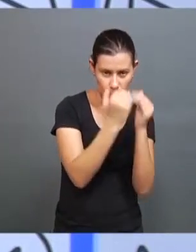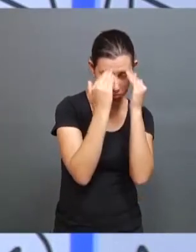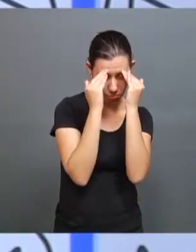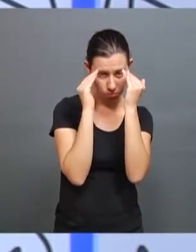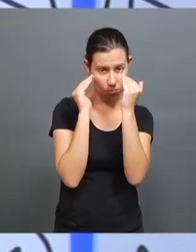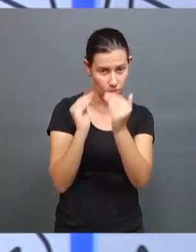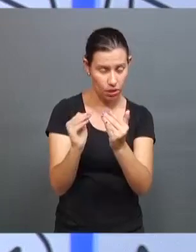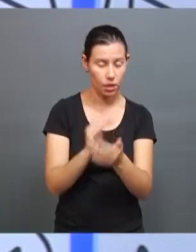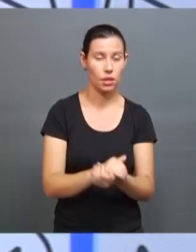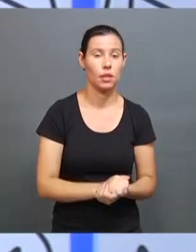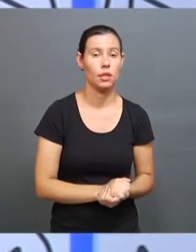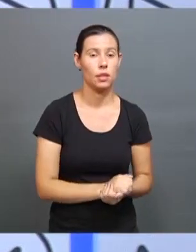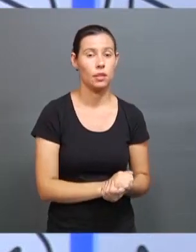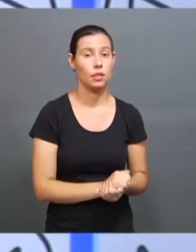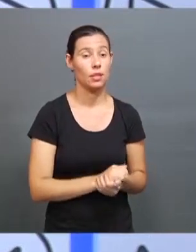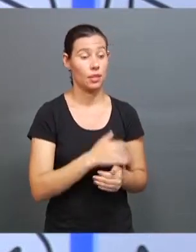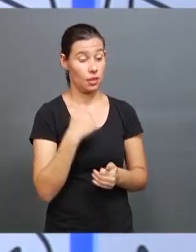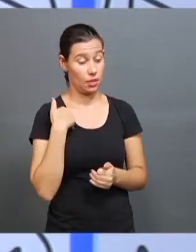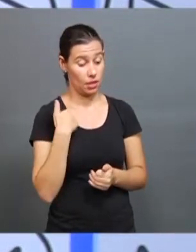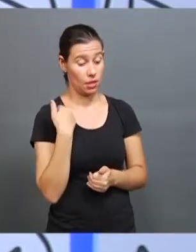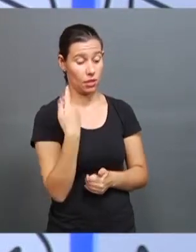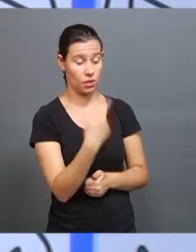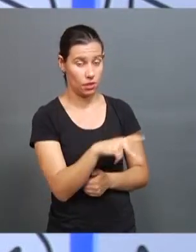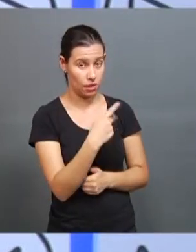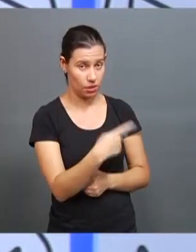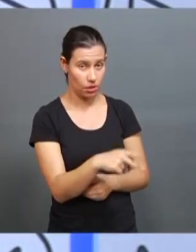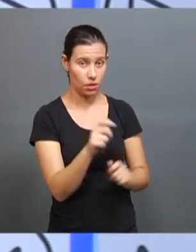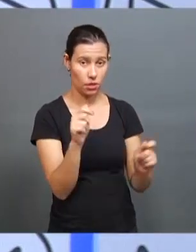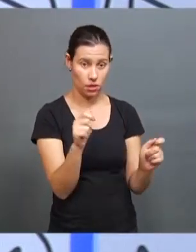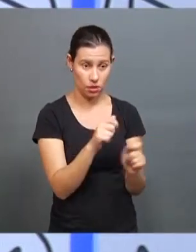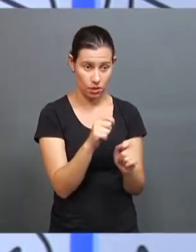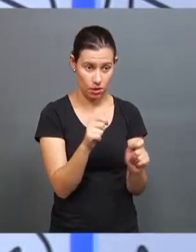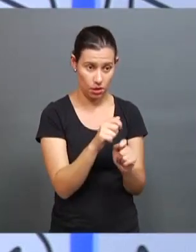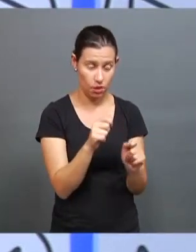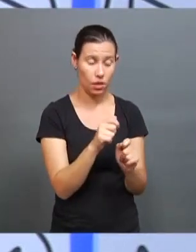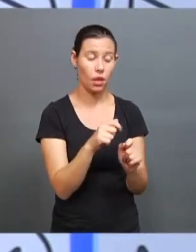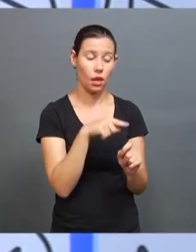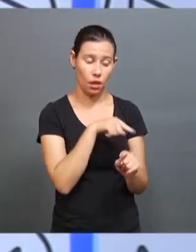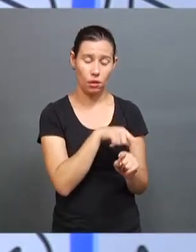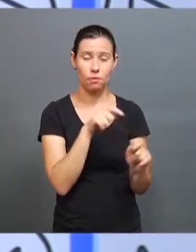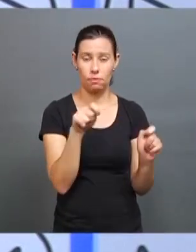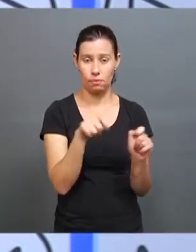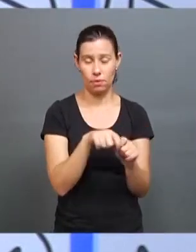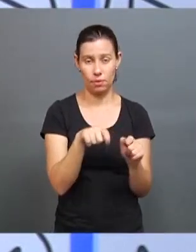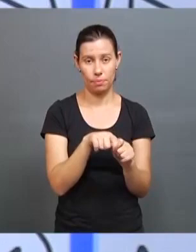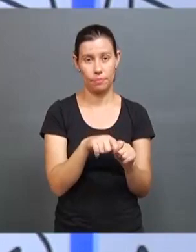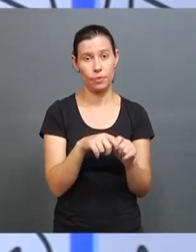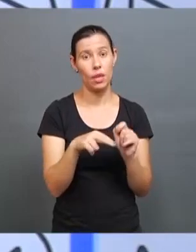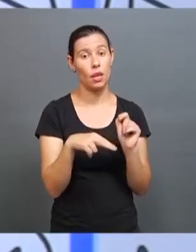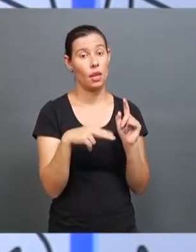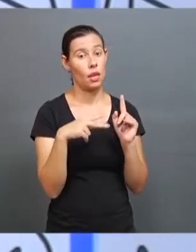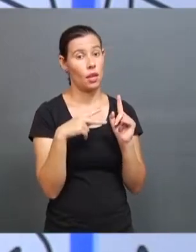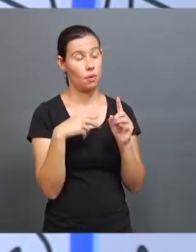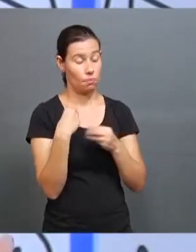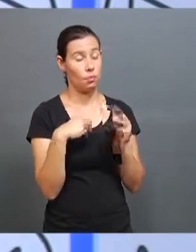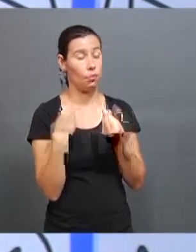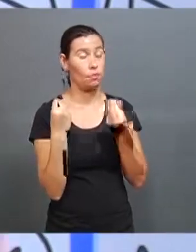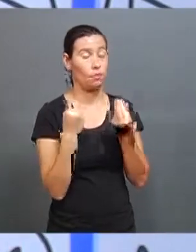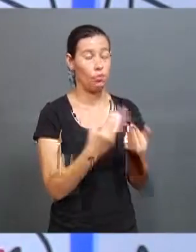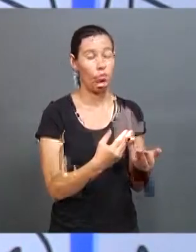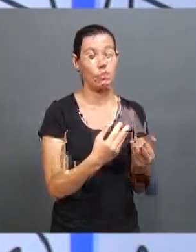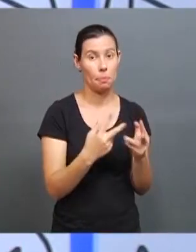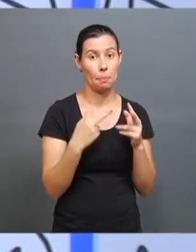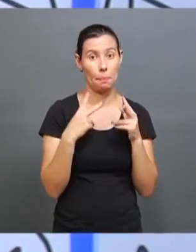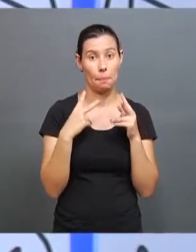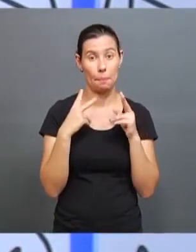daquela fase da vida. Então, o presente pode entrar nesse sentido. Mas ele não pode entrar no lugar de